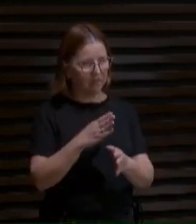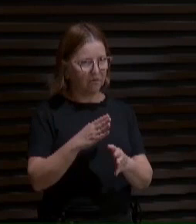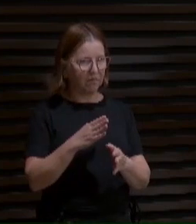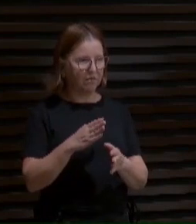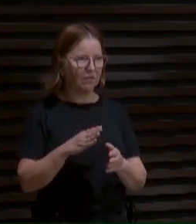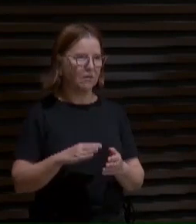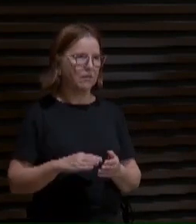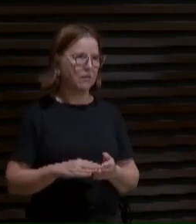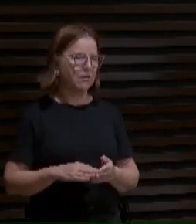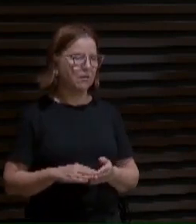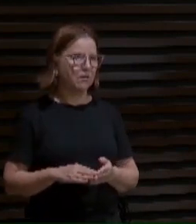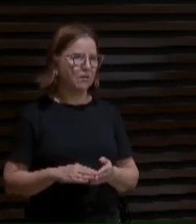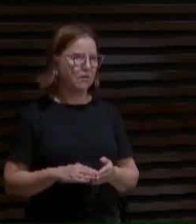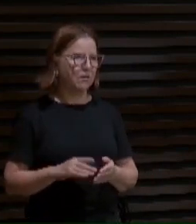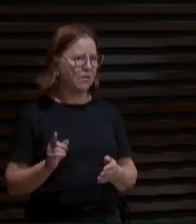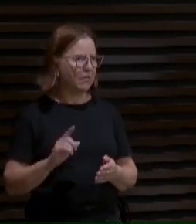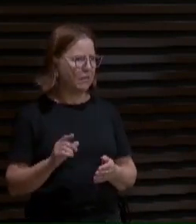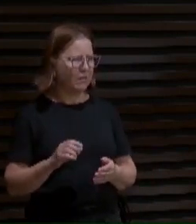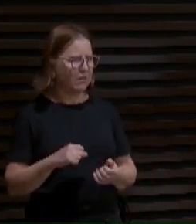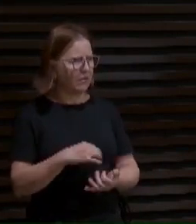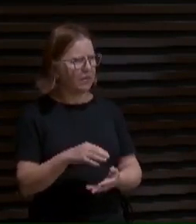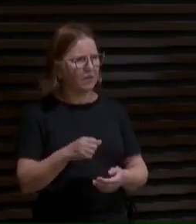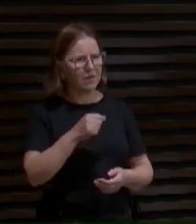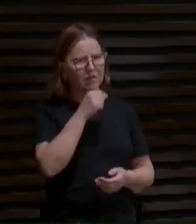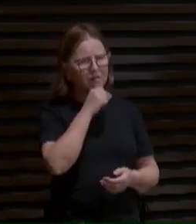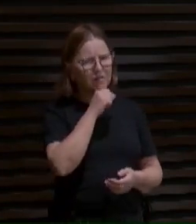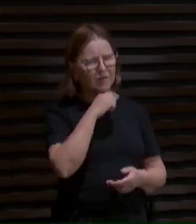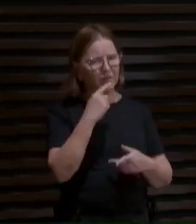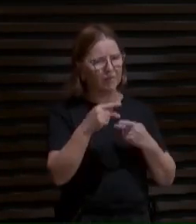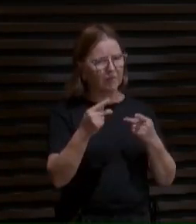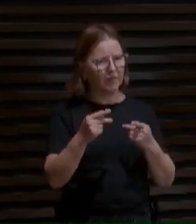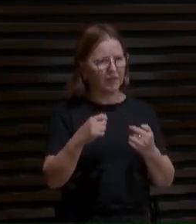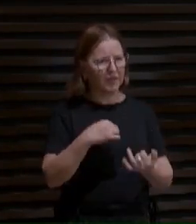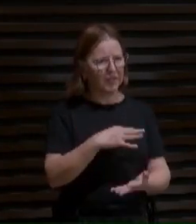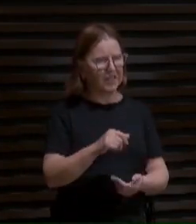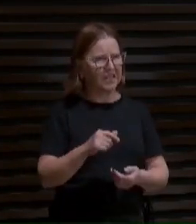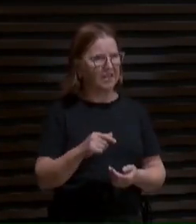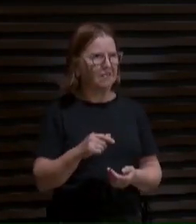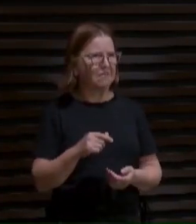pelos estudiosos da ciência, que diz que a terra tem